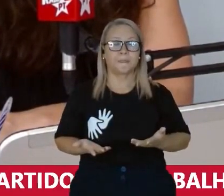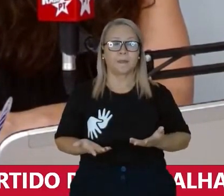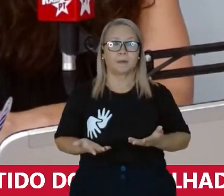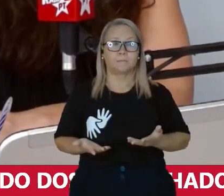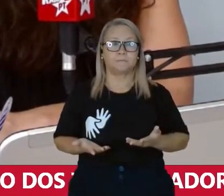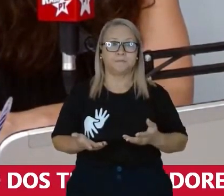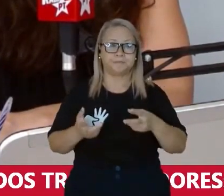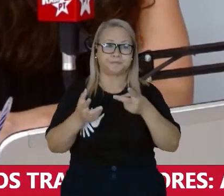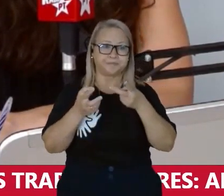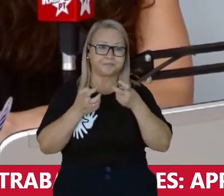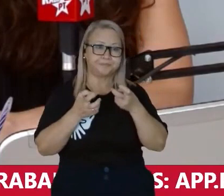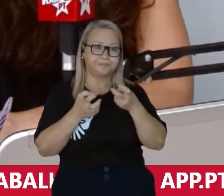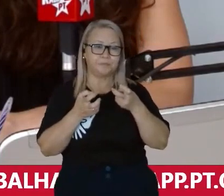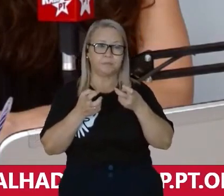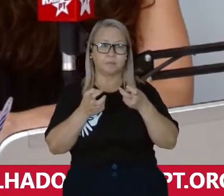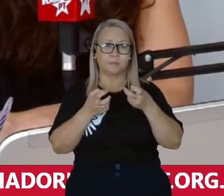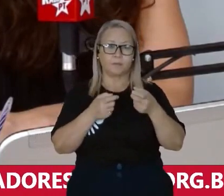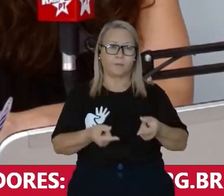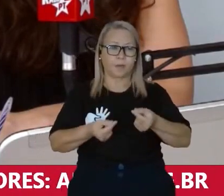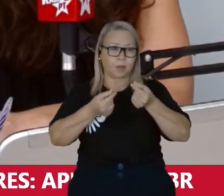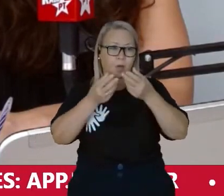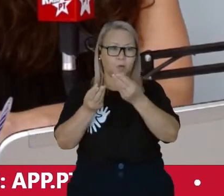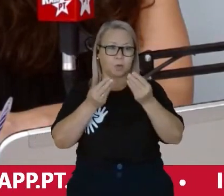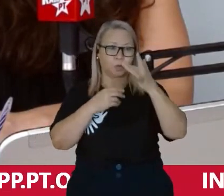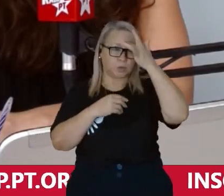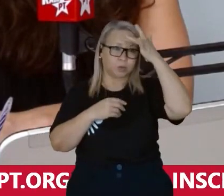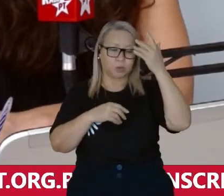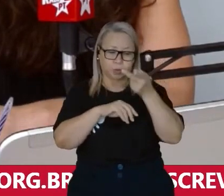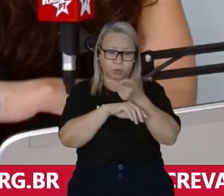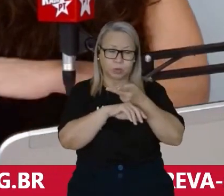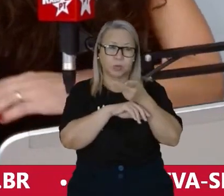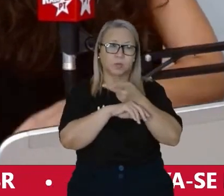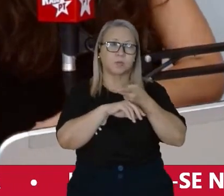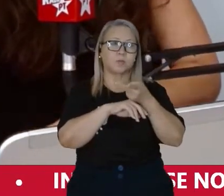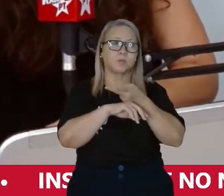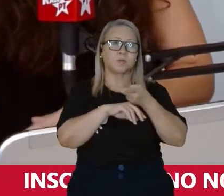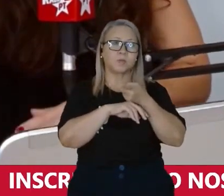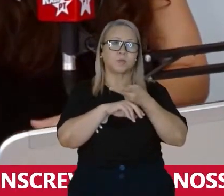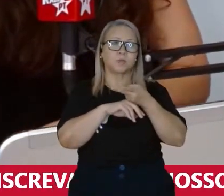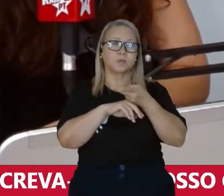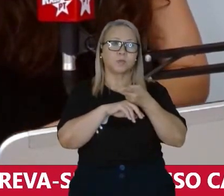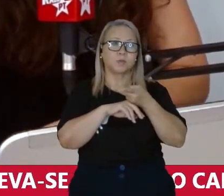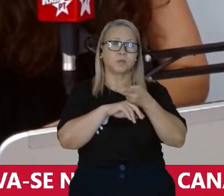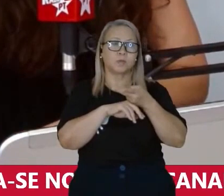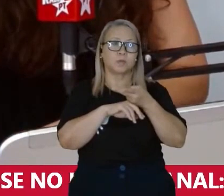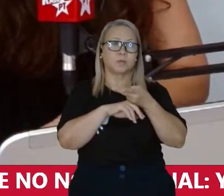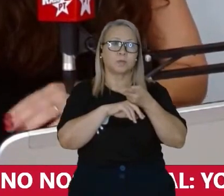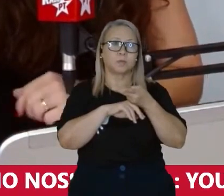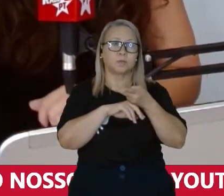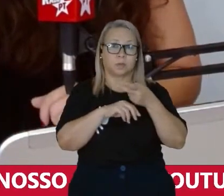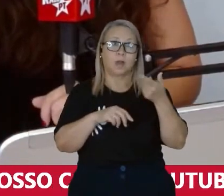Olha, esse custo, muita gente acaba procurando Ai, o desculpa, financiamento do desculpa, governo. desculpa. Deixa eu